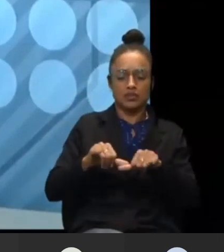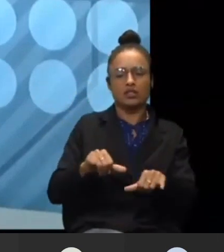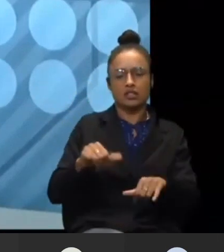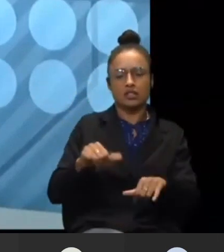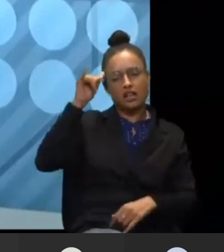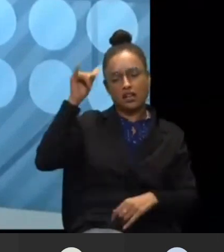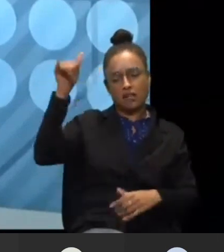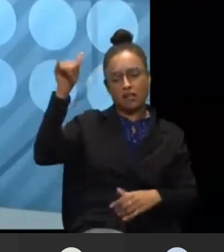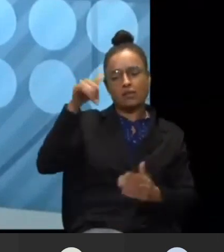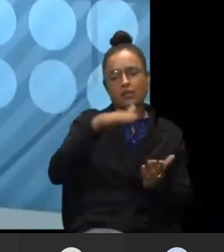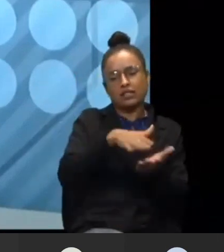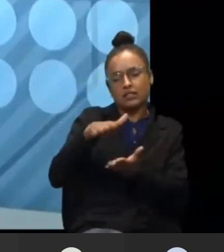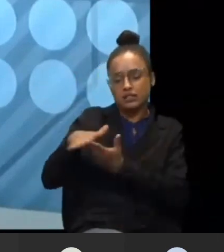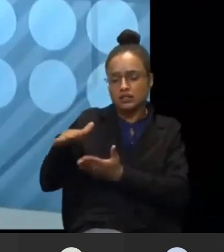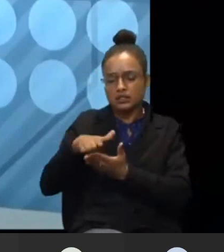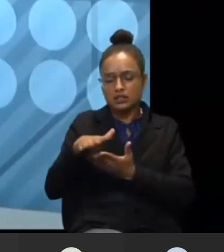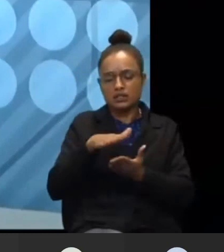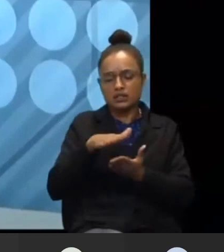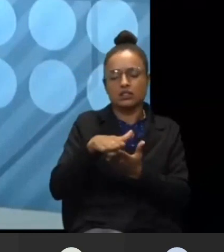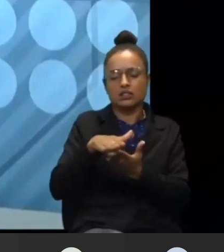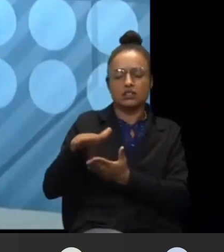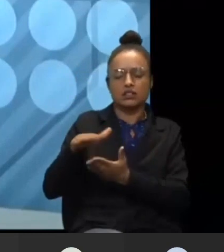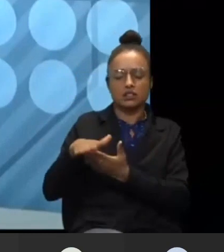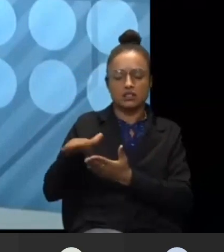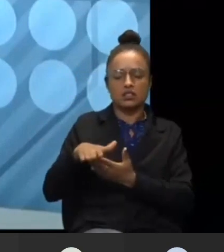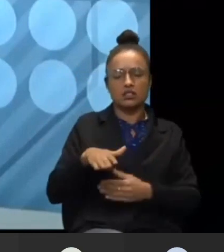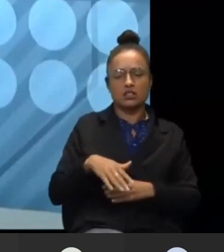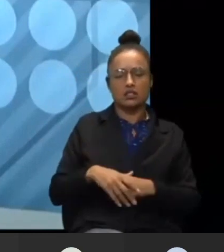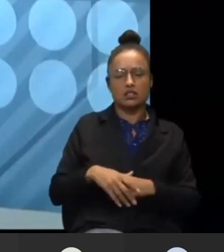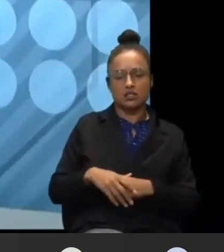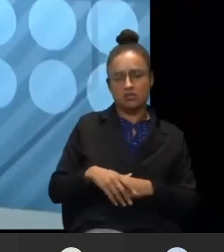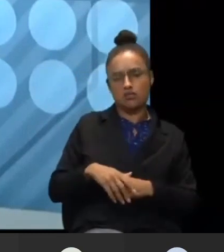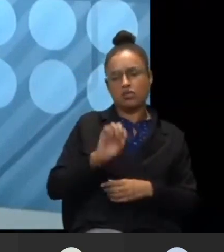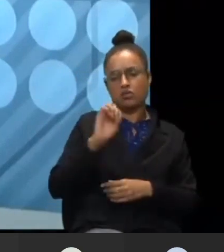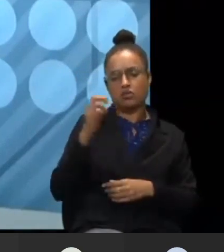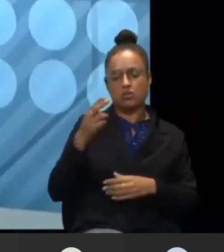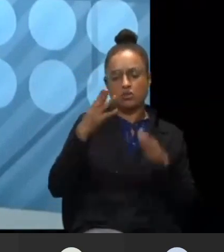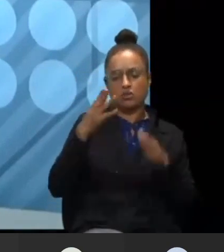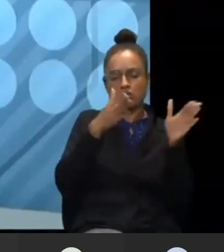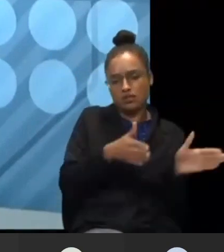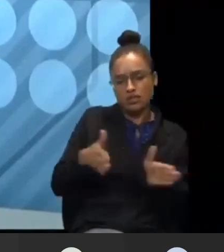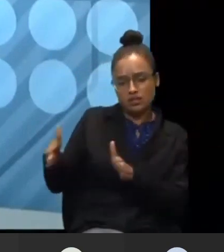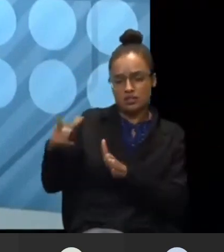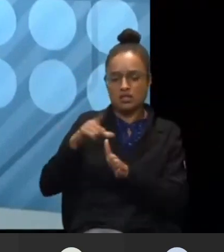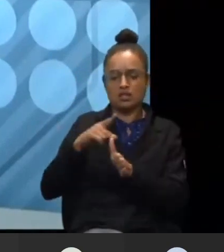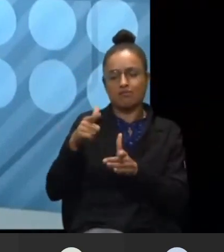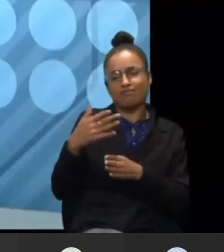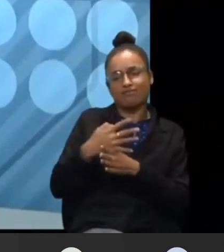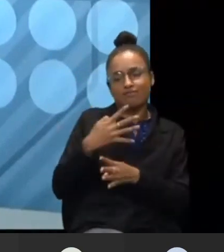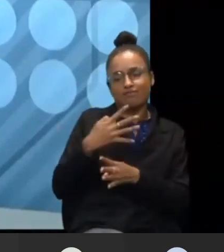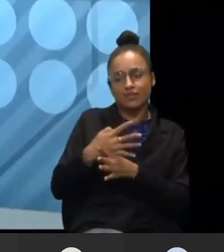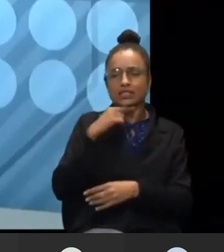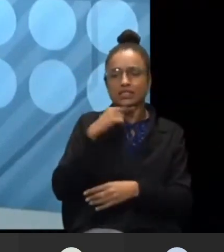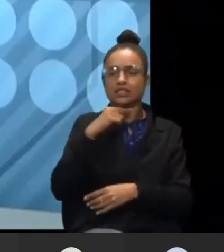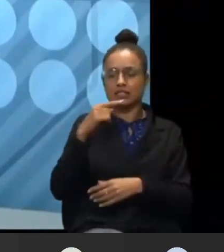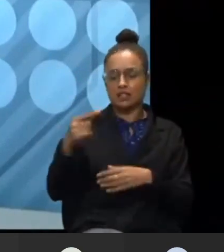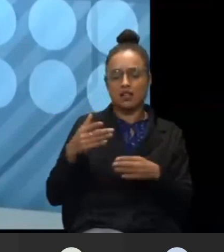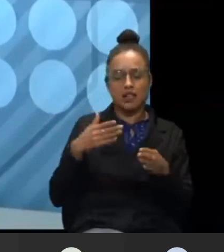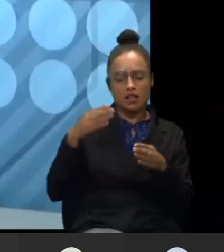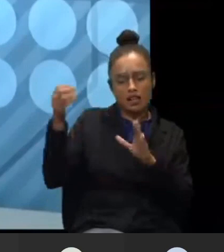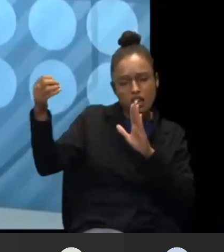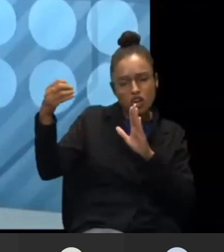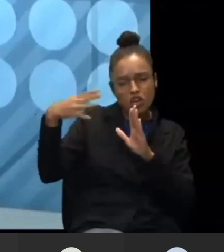gasto maior com embalagem escura, impedindo a entrada da luz. Então, esses seriam